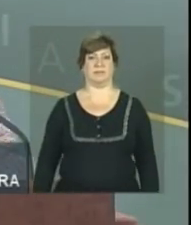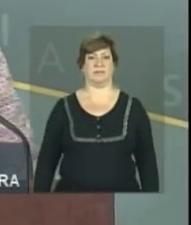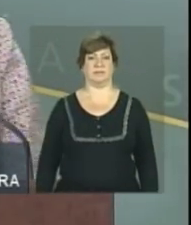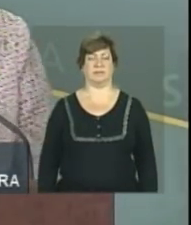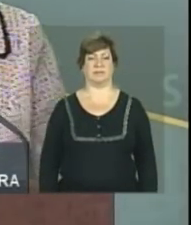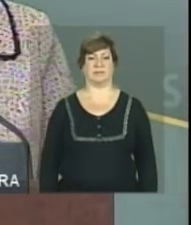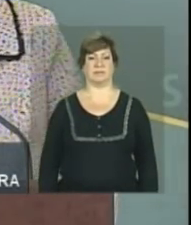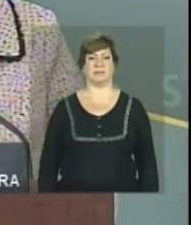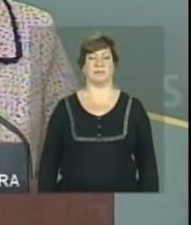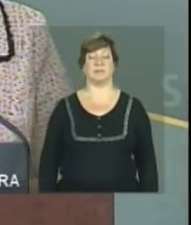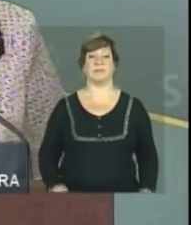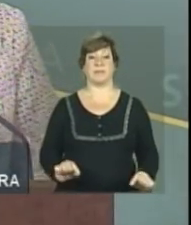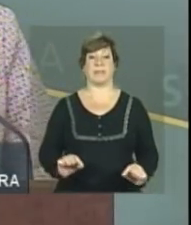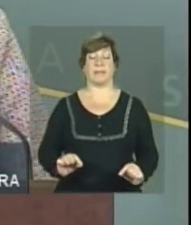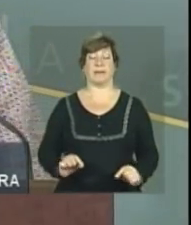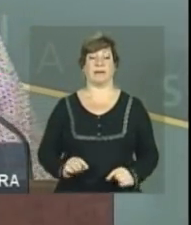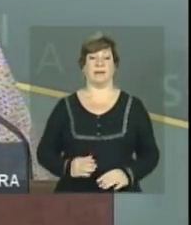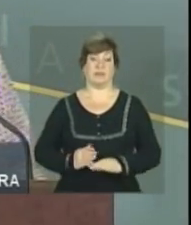A entrada,